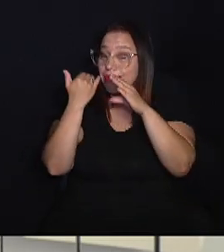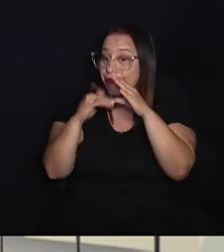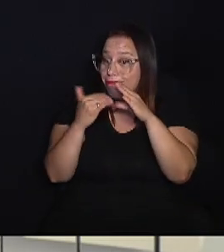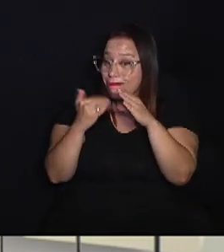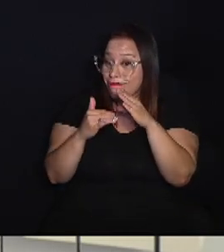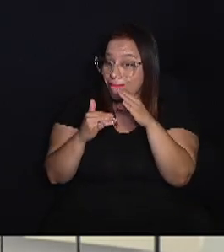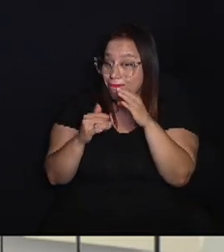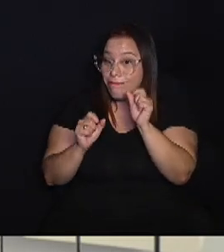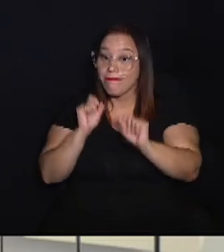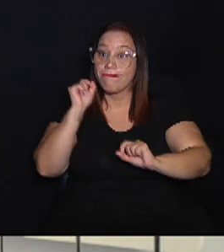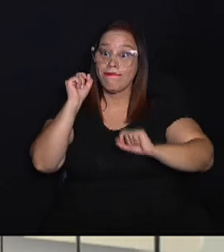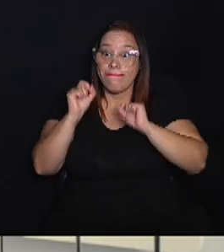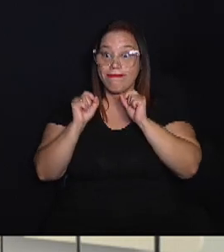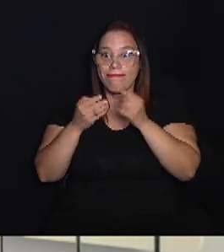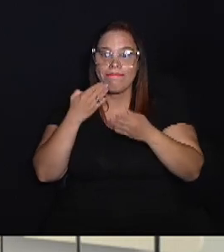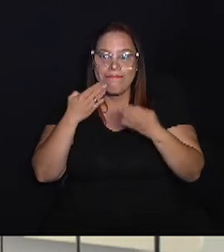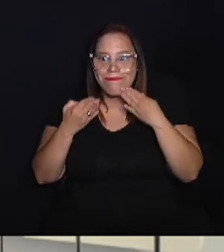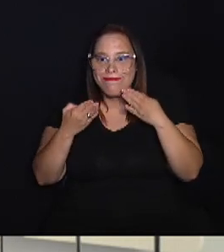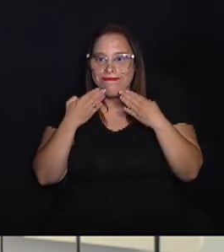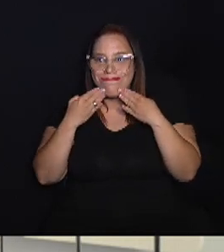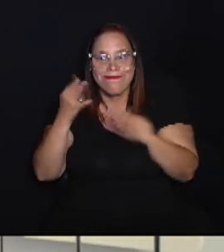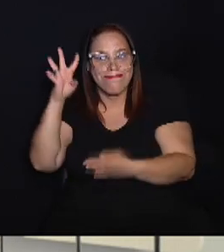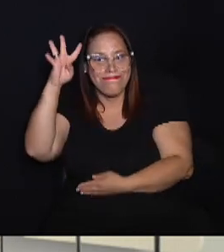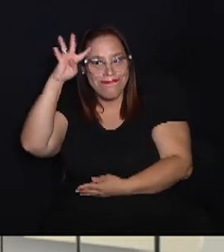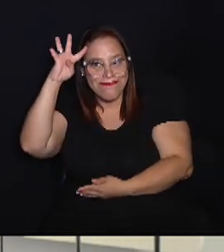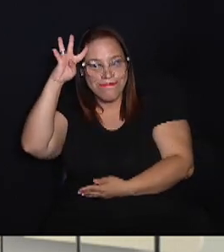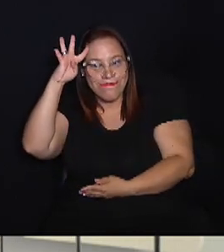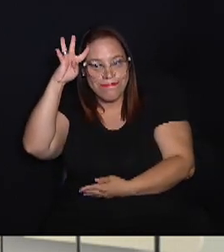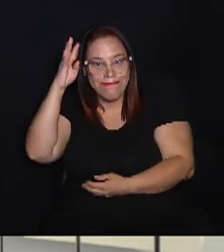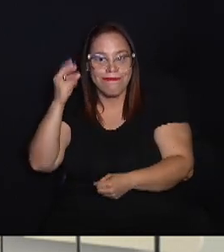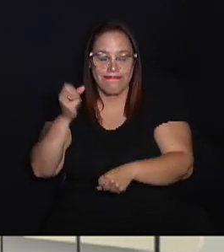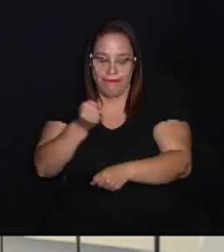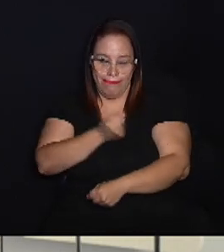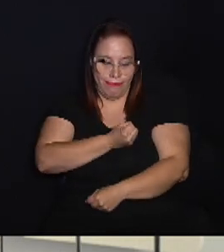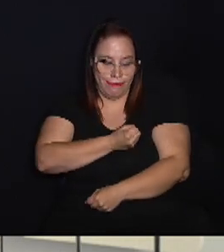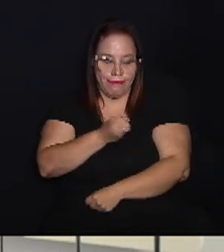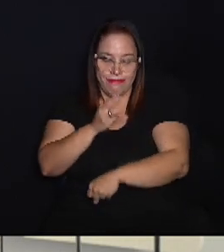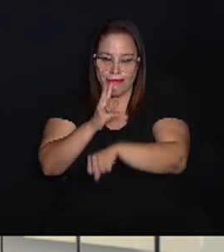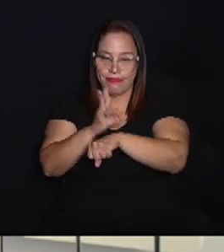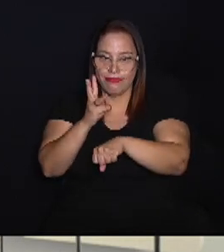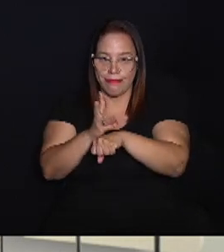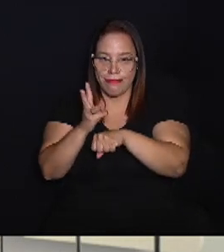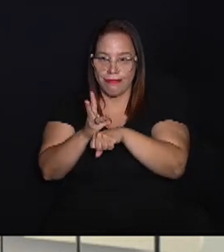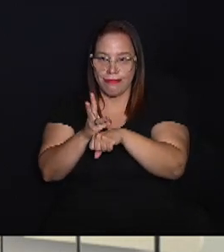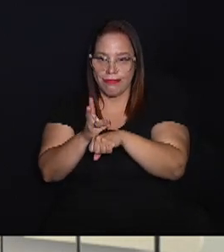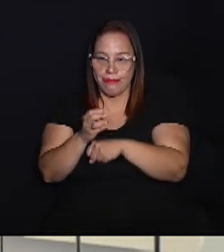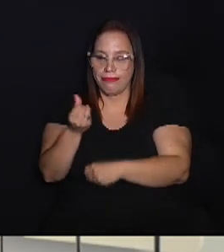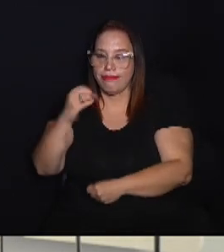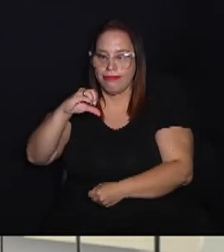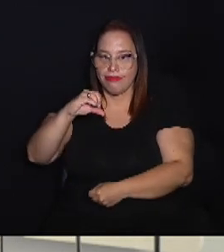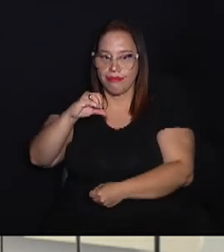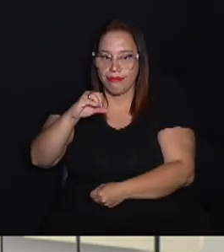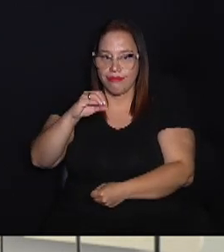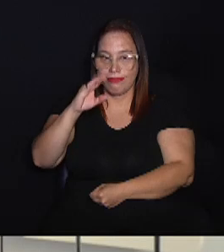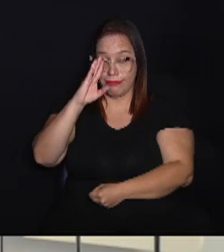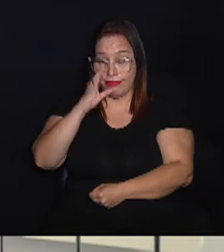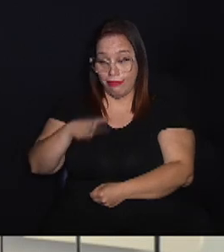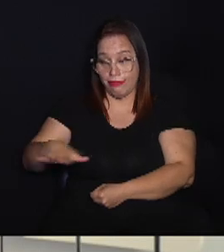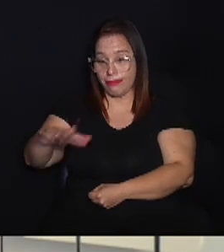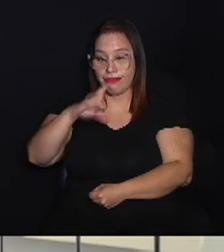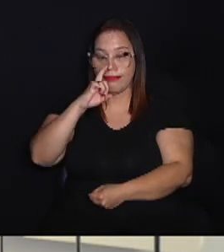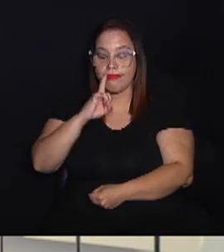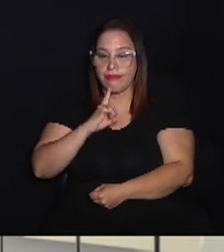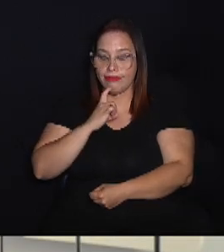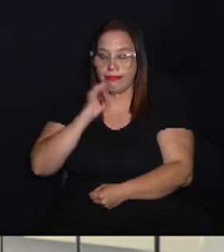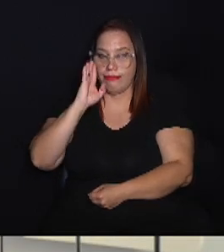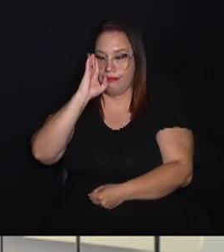e participe. Vamos conversar nesta quarta-feira pelo número do nosso WhatsApp. 19 é o nosso DDD, para você que é de